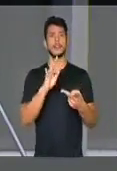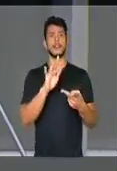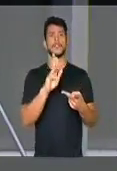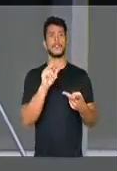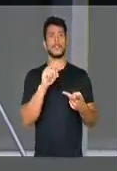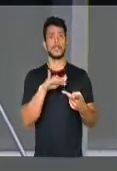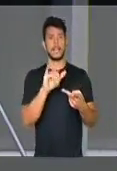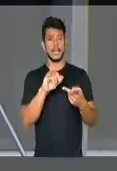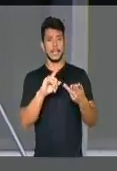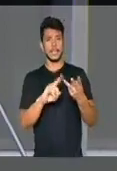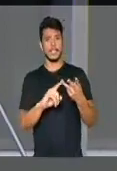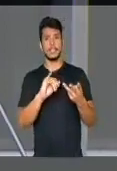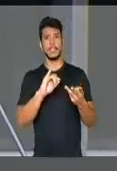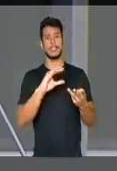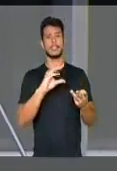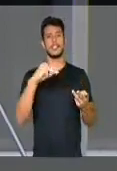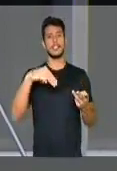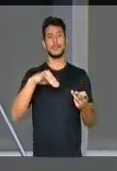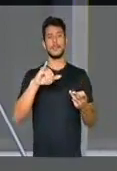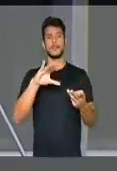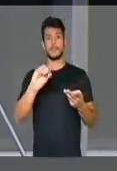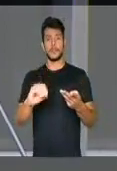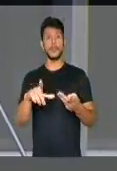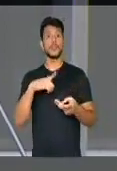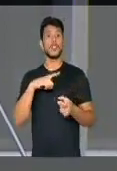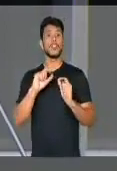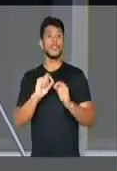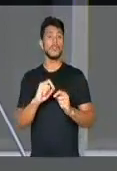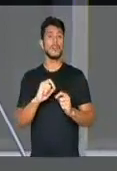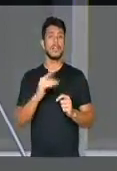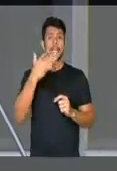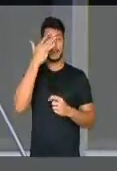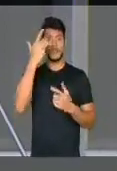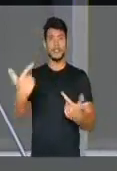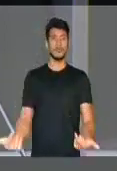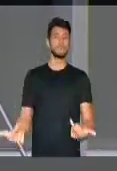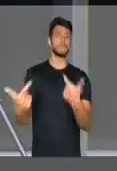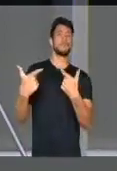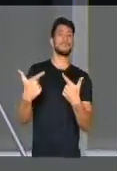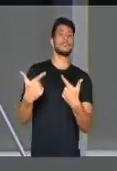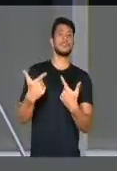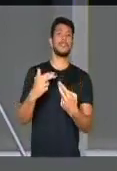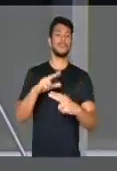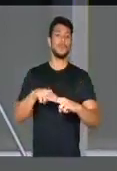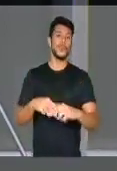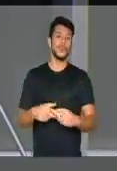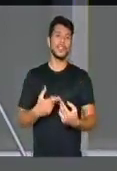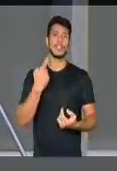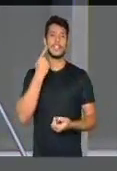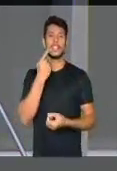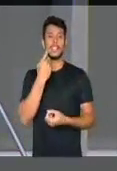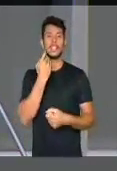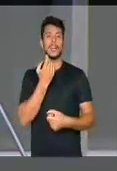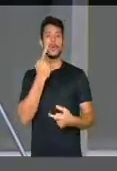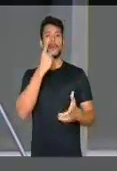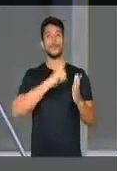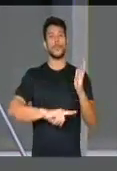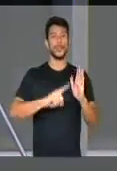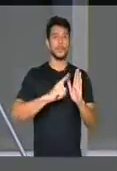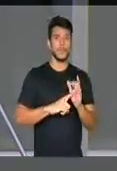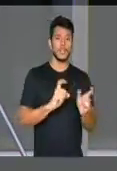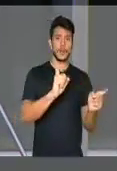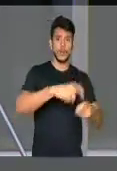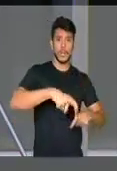Humaitá, no Amazonas, foram atacados por coibirem o garimpo ilegal e a invasão